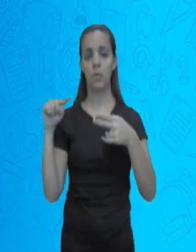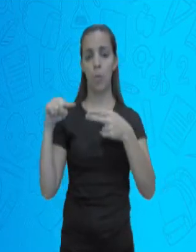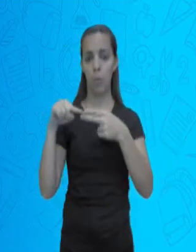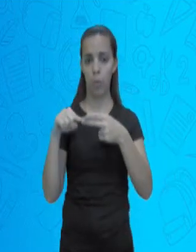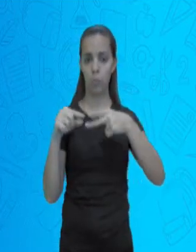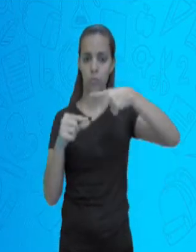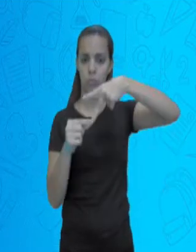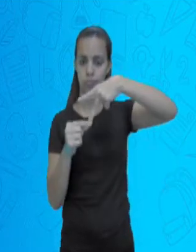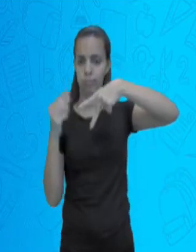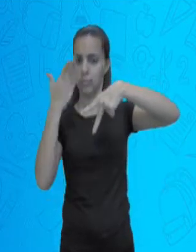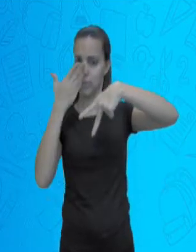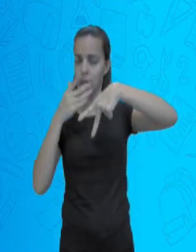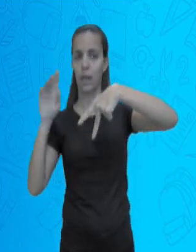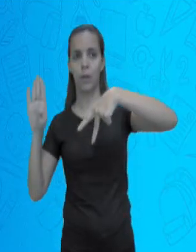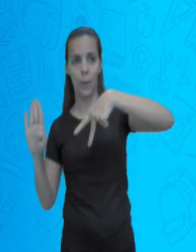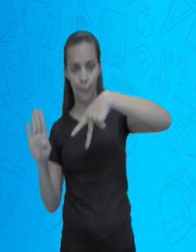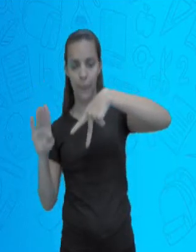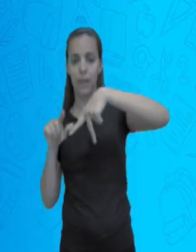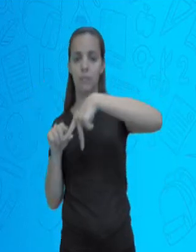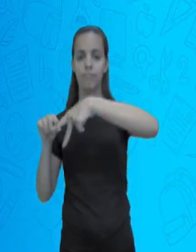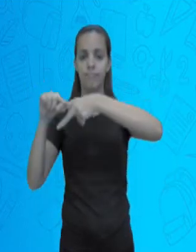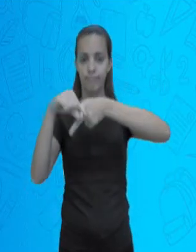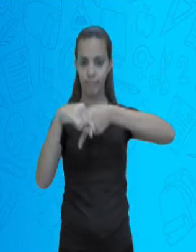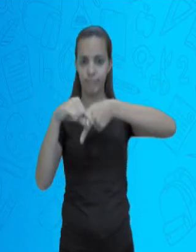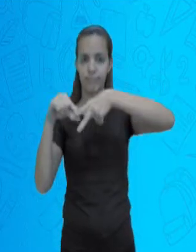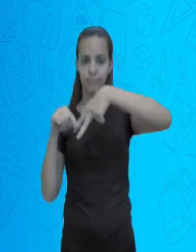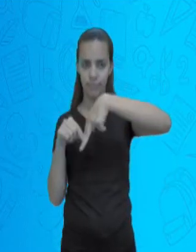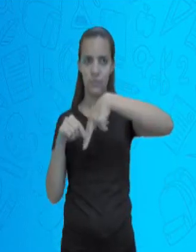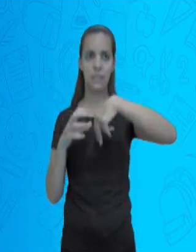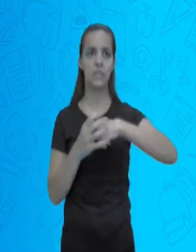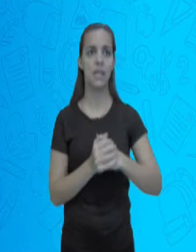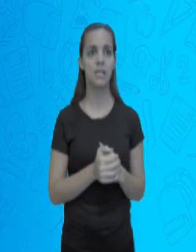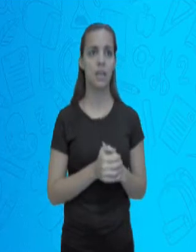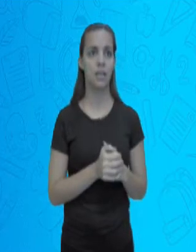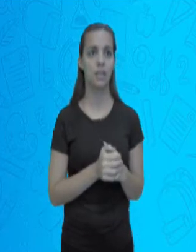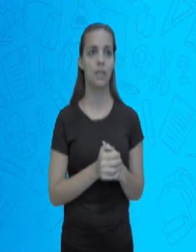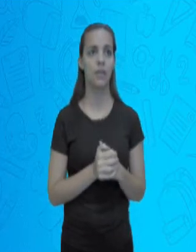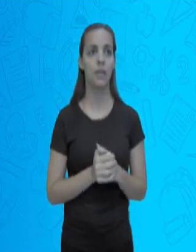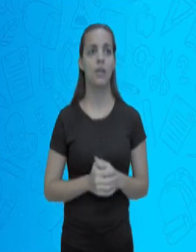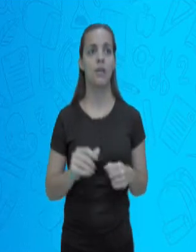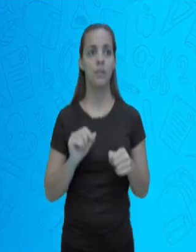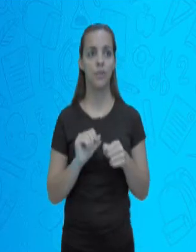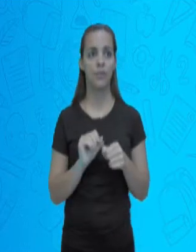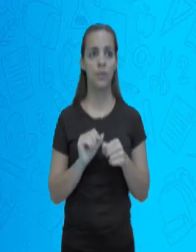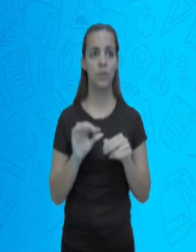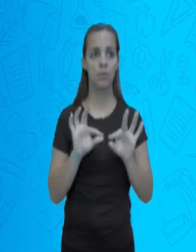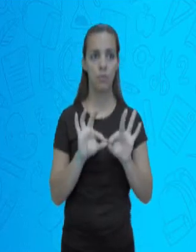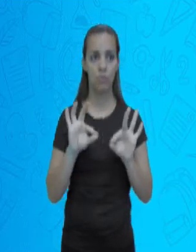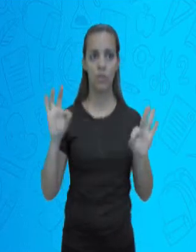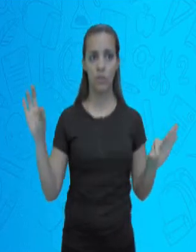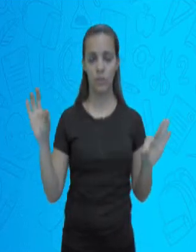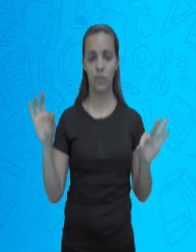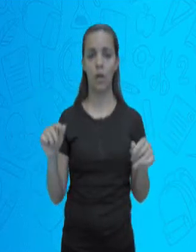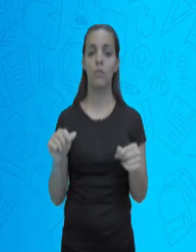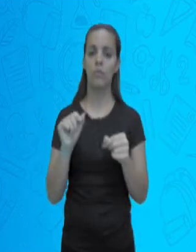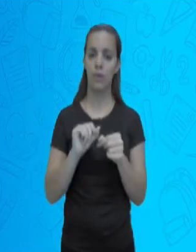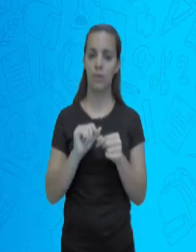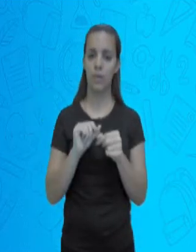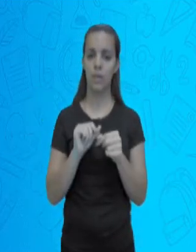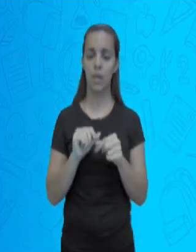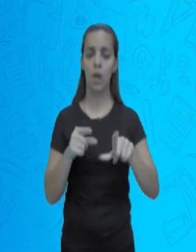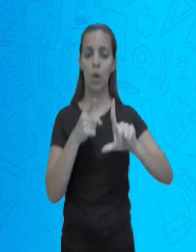é unir esses dois pontos aqui que surgiram. E eu tenho aí a reta traçada, formando também um ângulo de 90